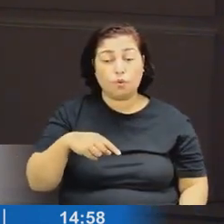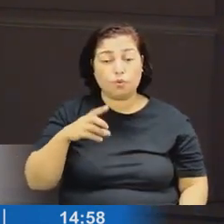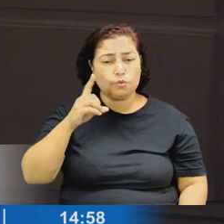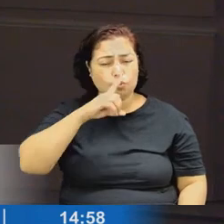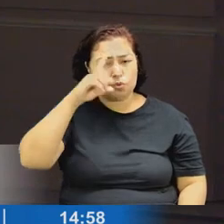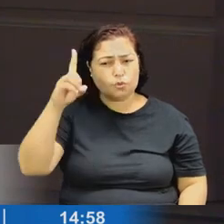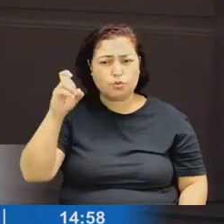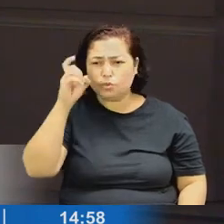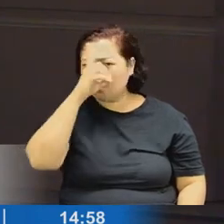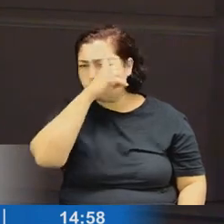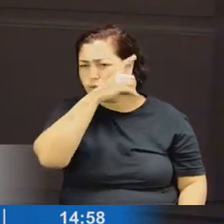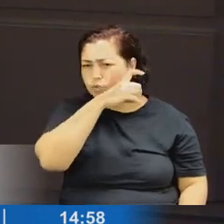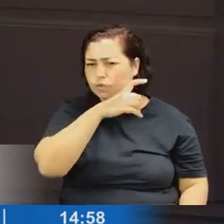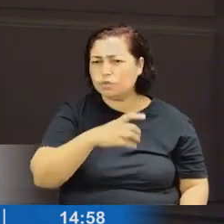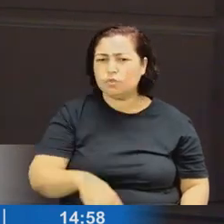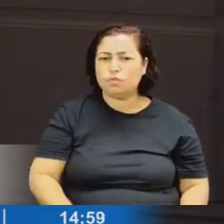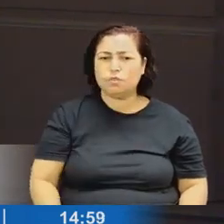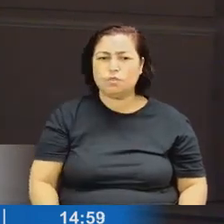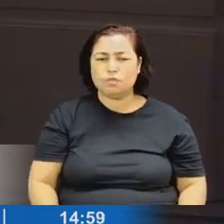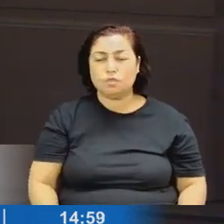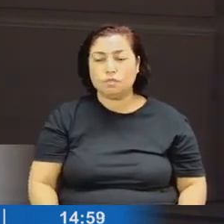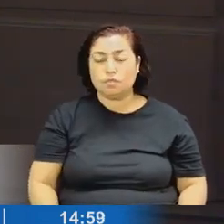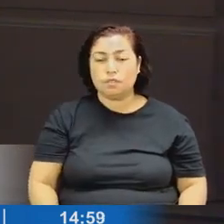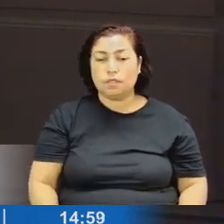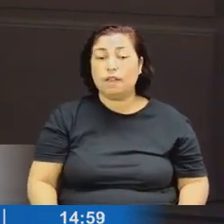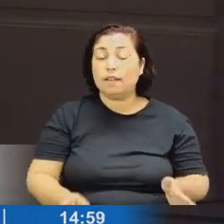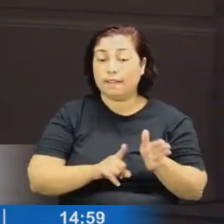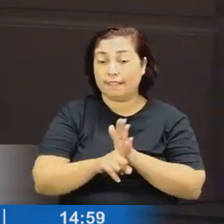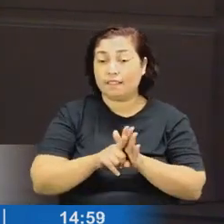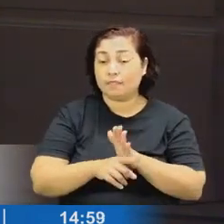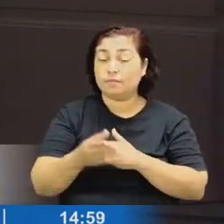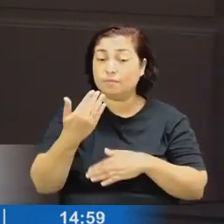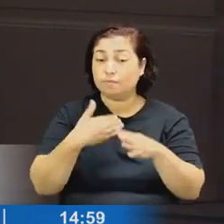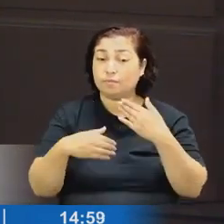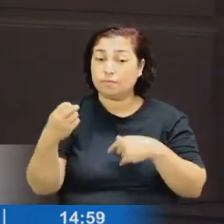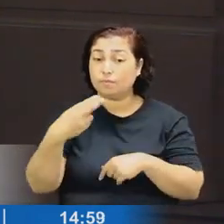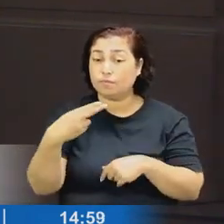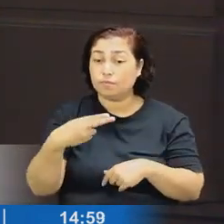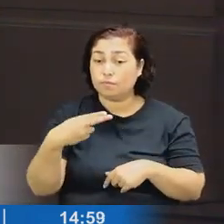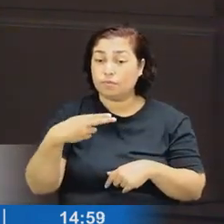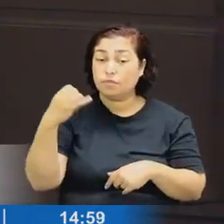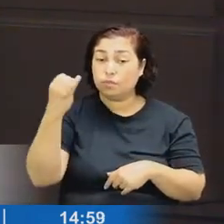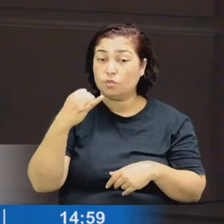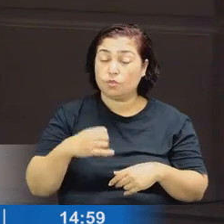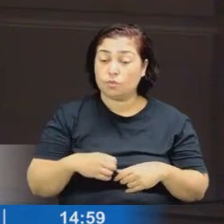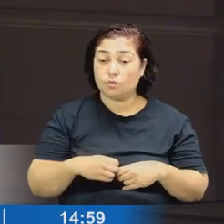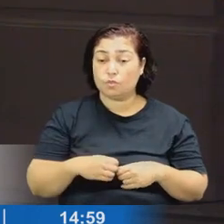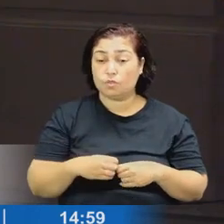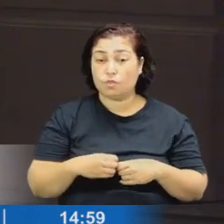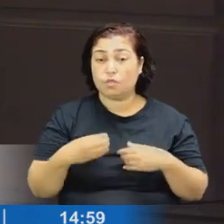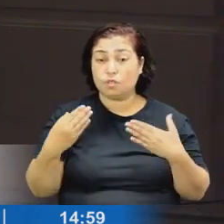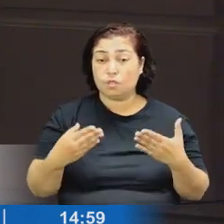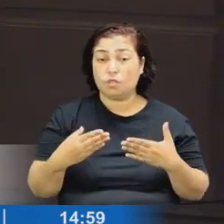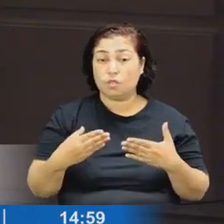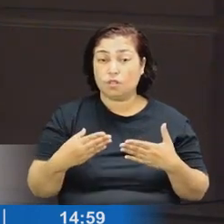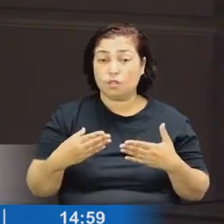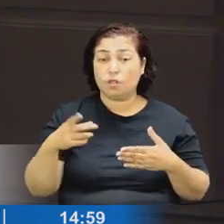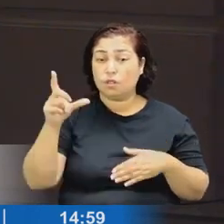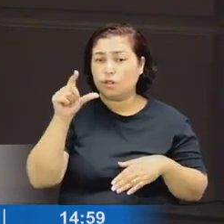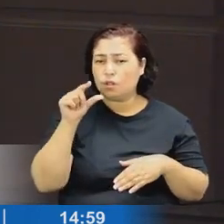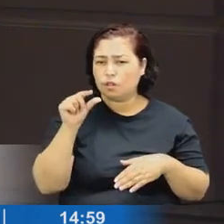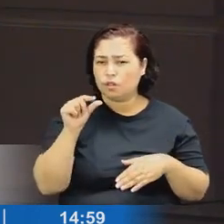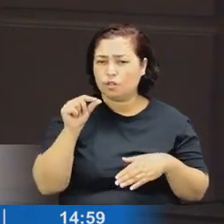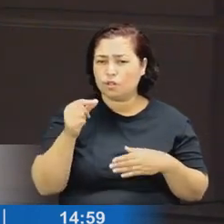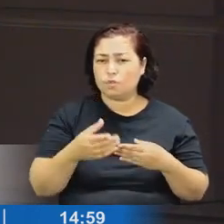pesquisa que eu fiz 2016 era 2% cara das curtidas né que você tinha agora tá menor isso do Facebook